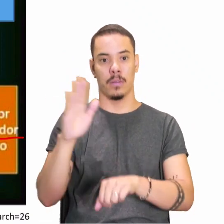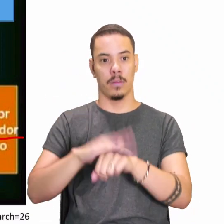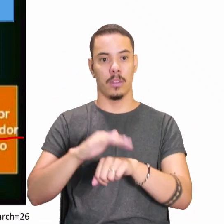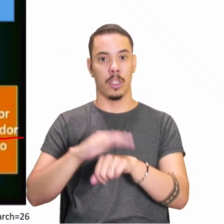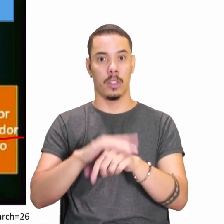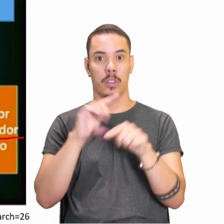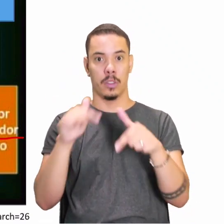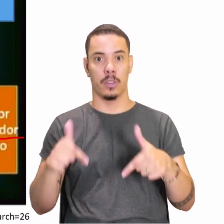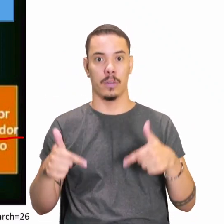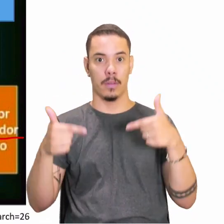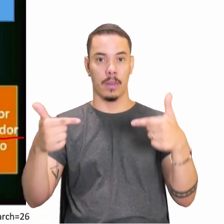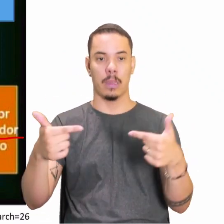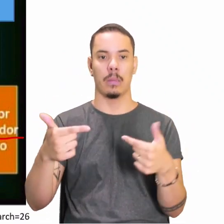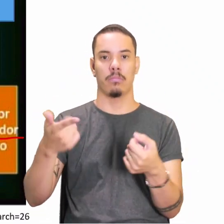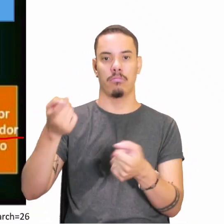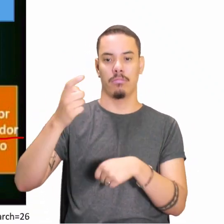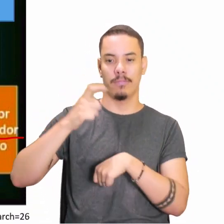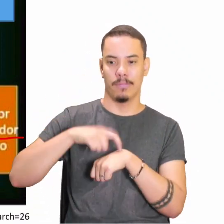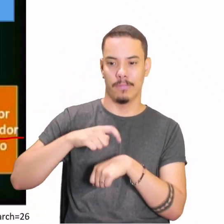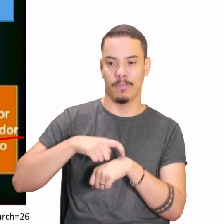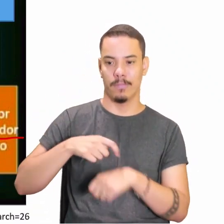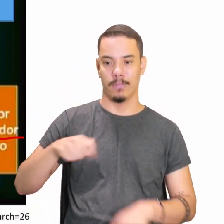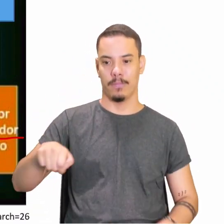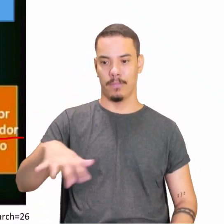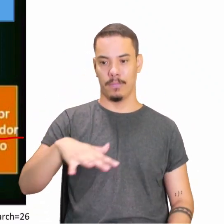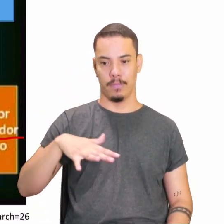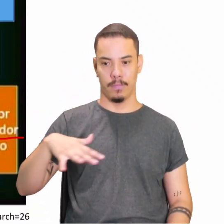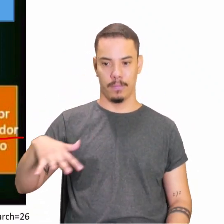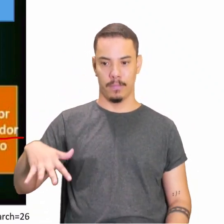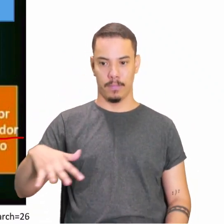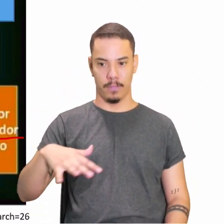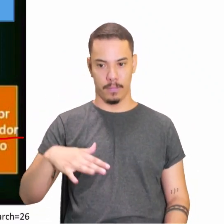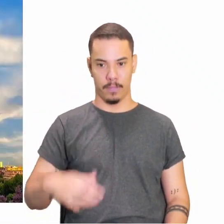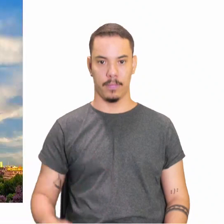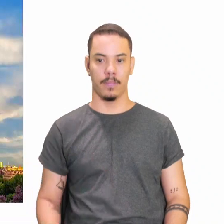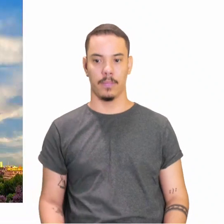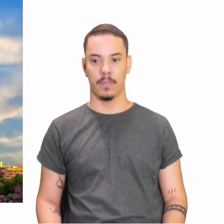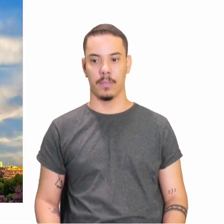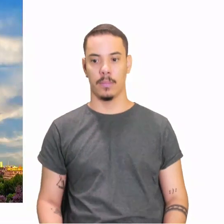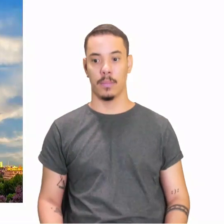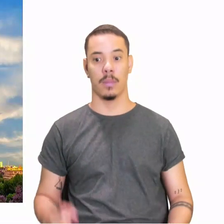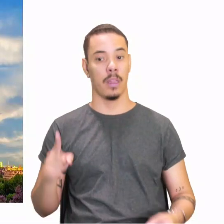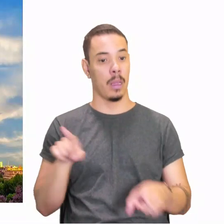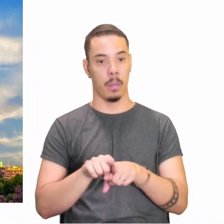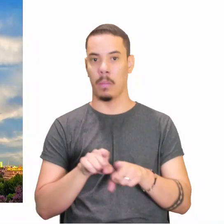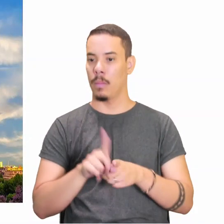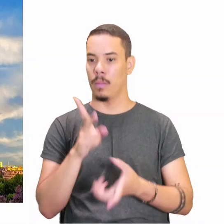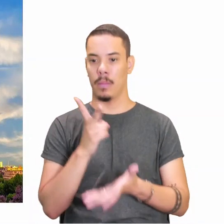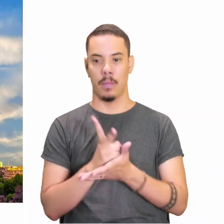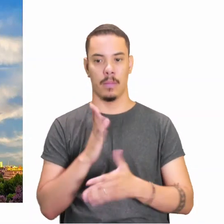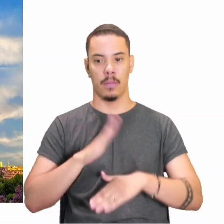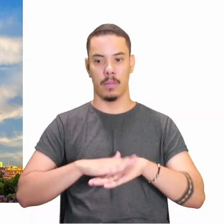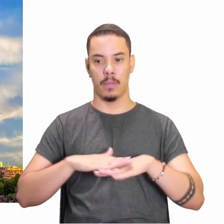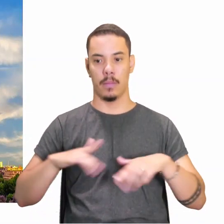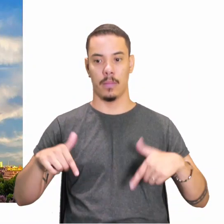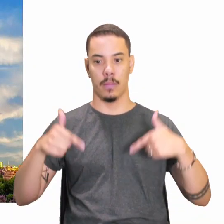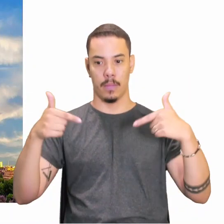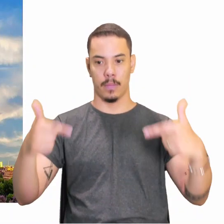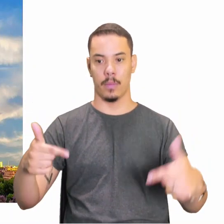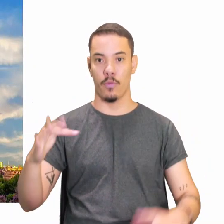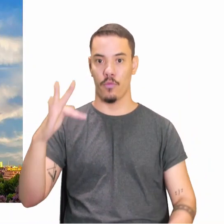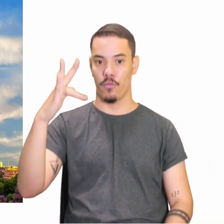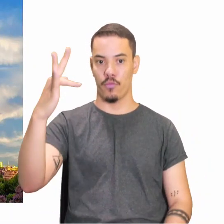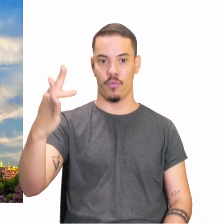um tempo, em um espaço, certo? E sempre aí com ações futuras